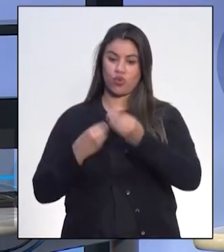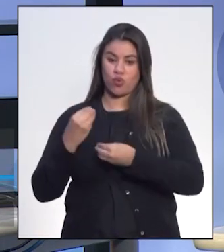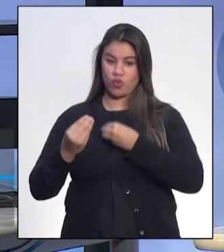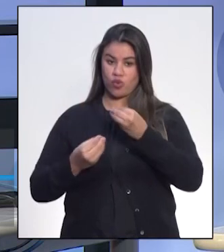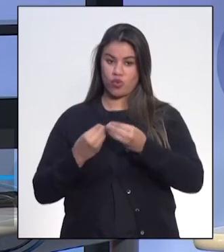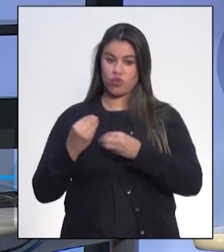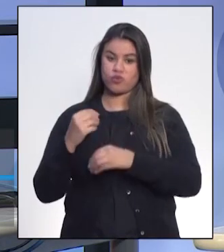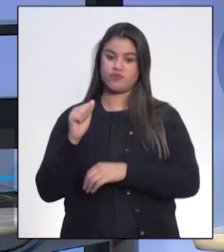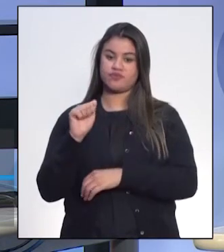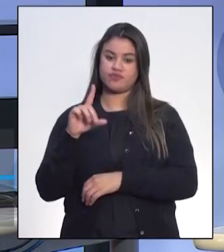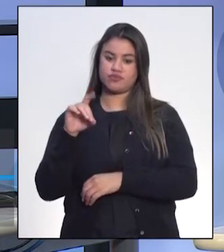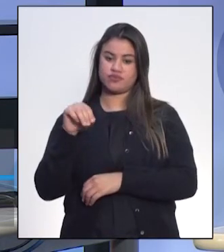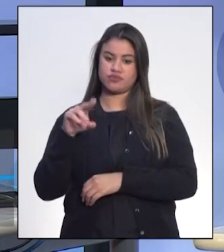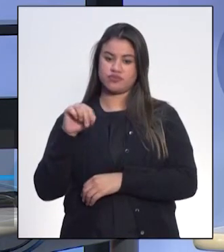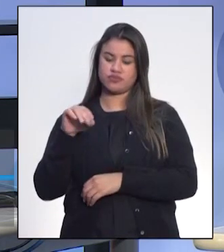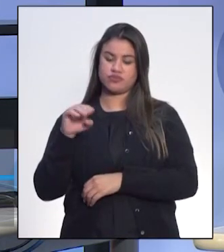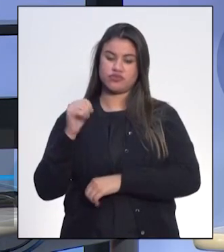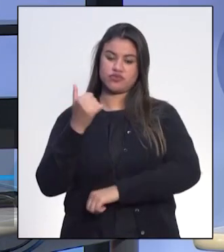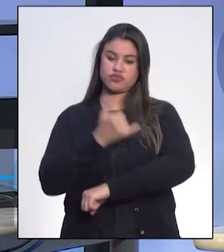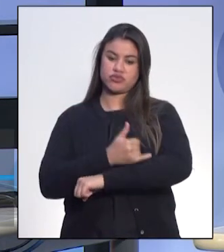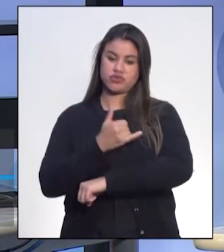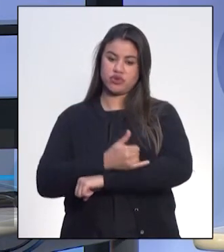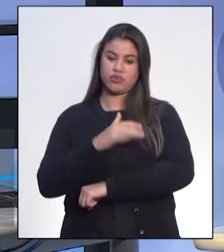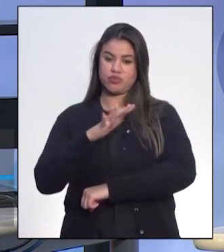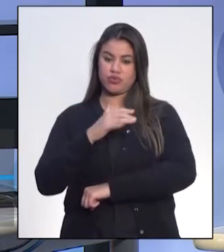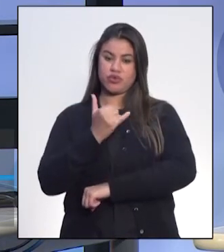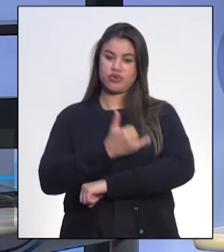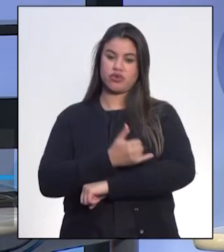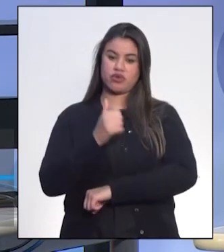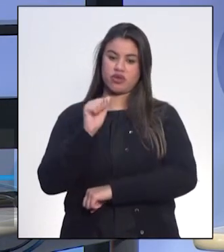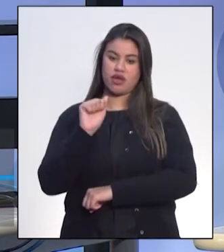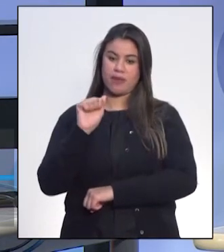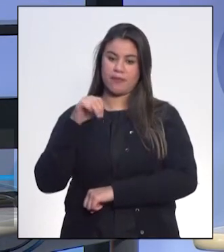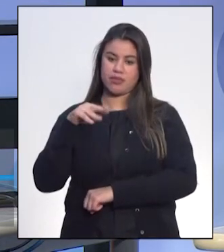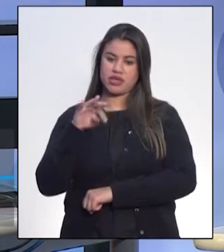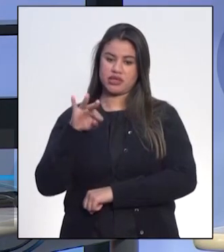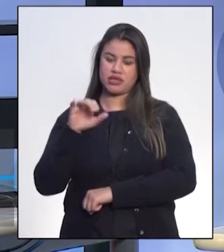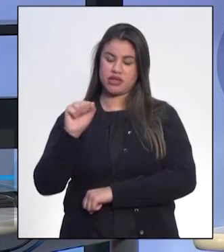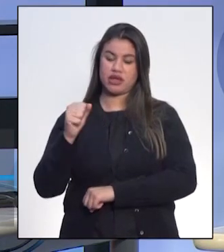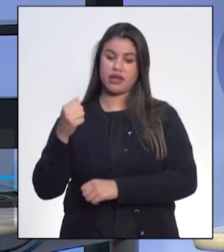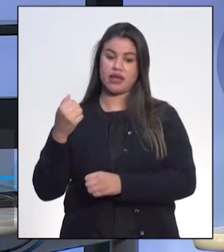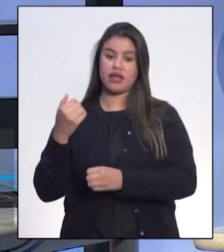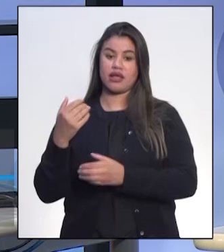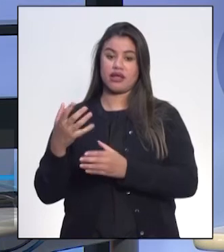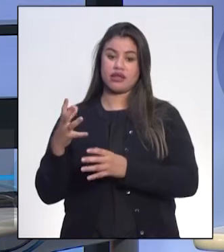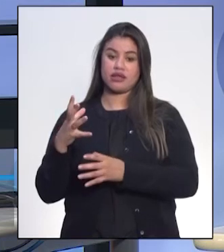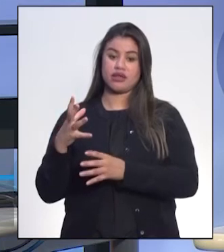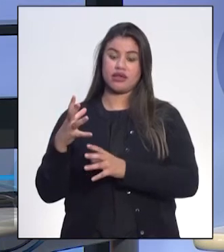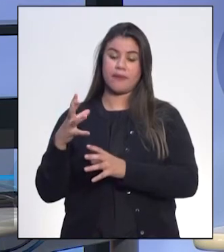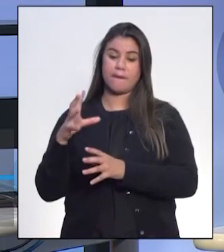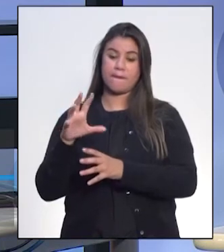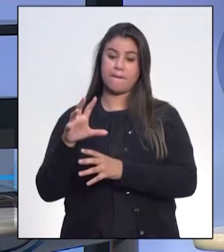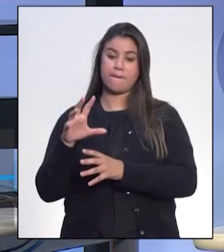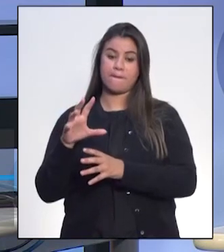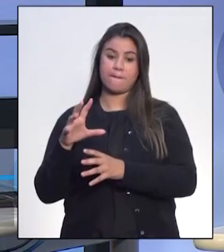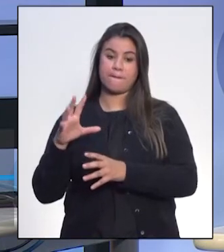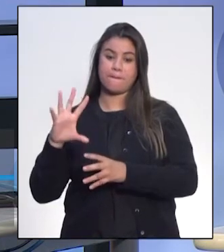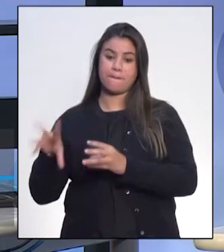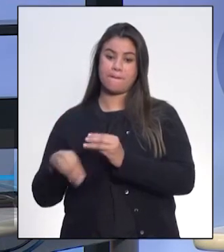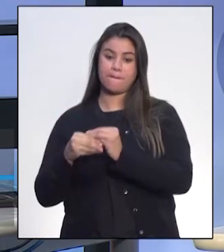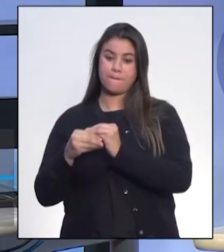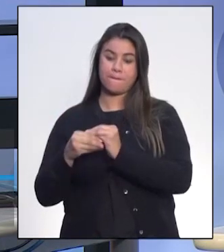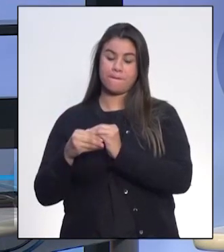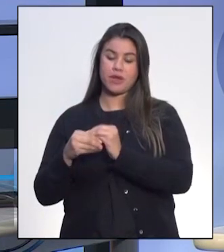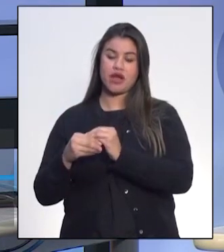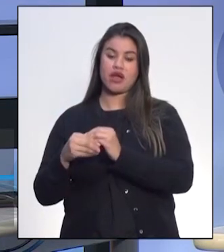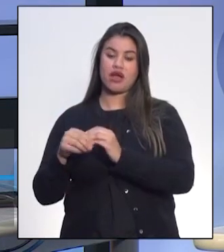os halogênios, os ametais, os semimetais, ele tende o quê? A ganhar elétron. Então, ele tem afinidade para o elétron. Então, ele é